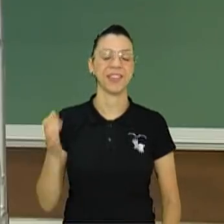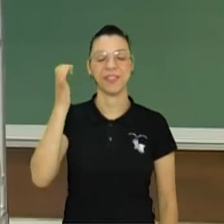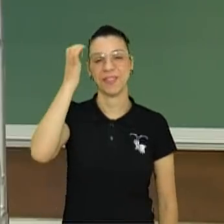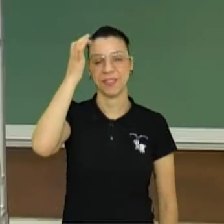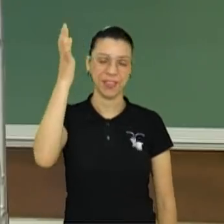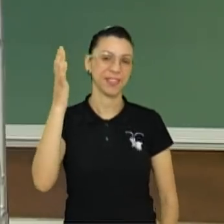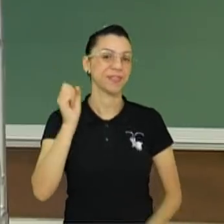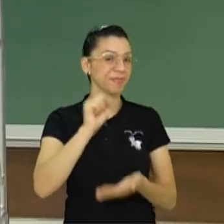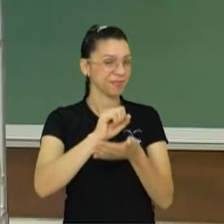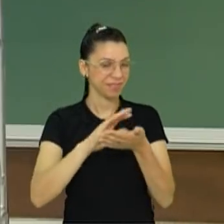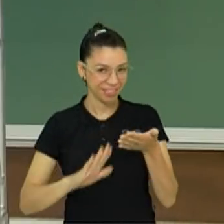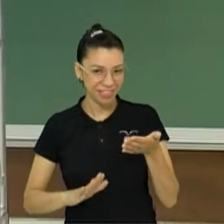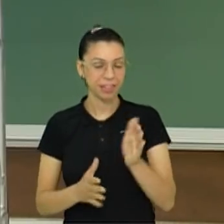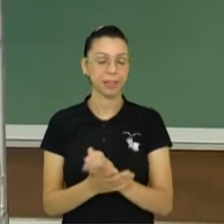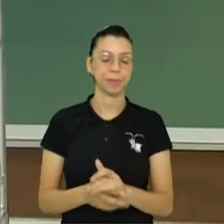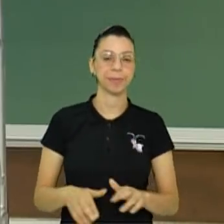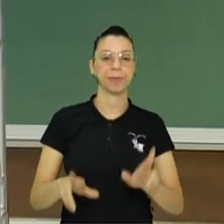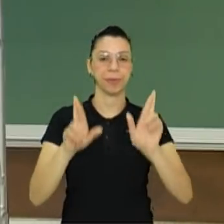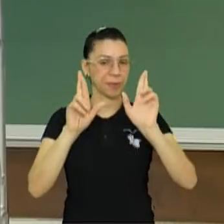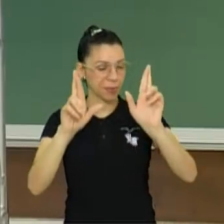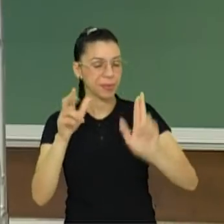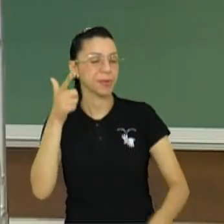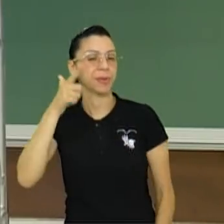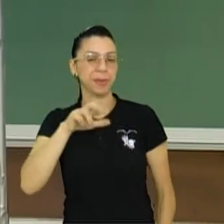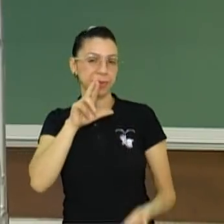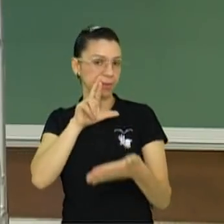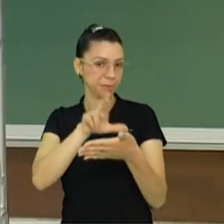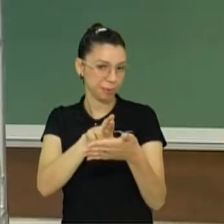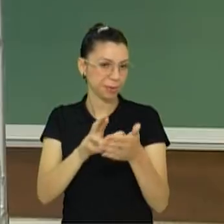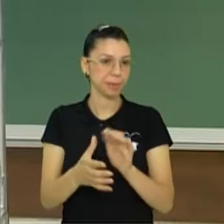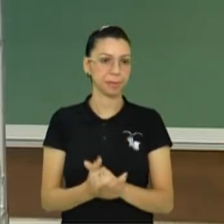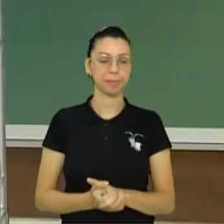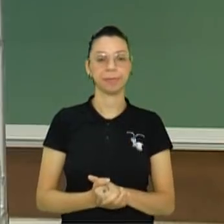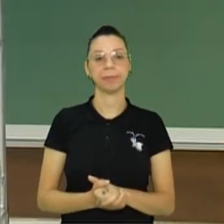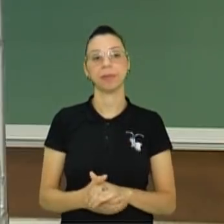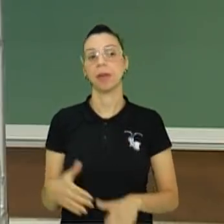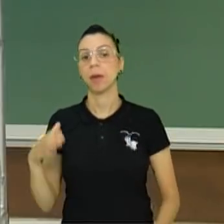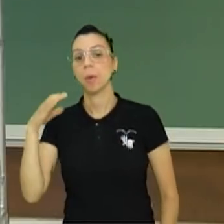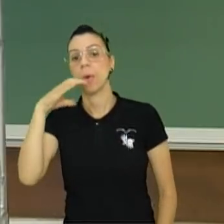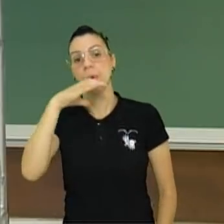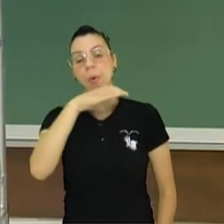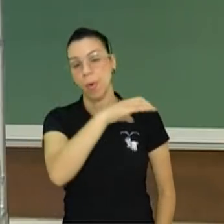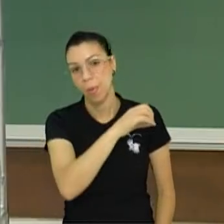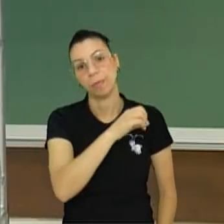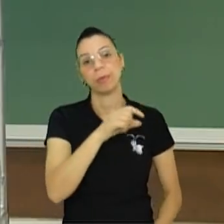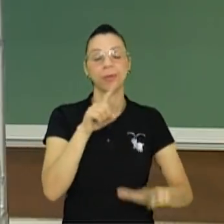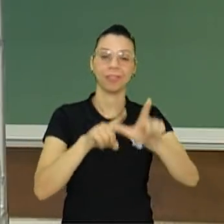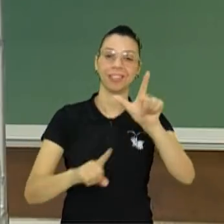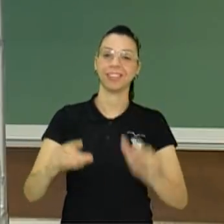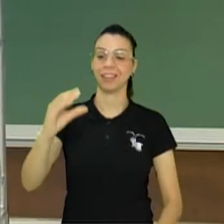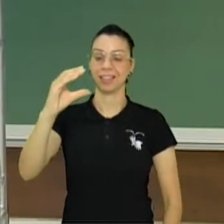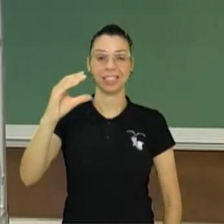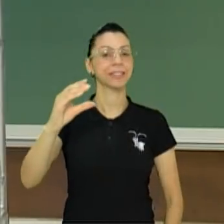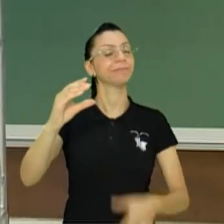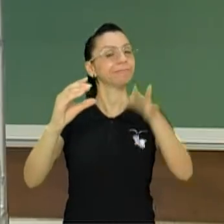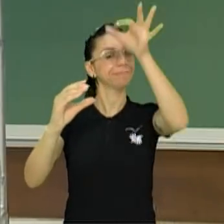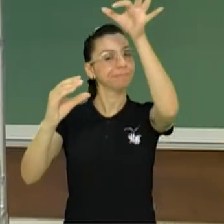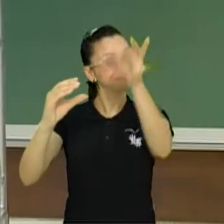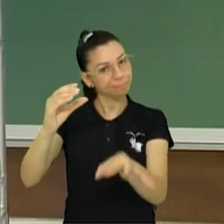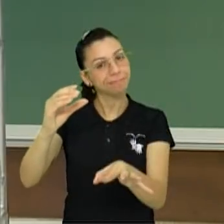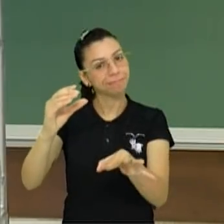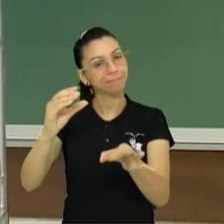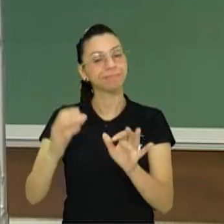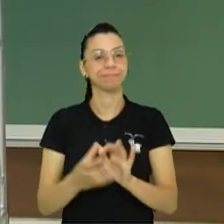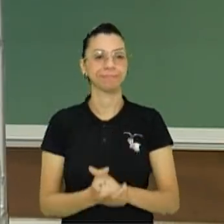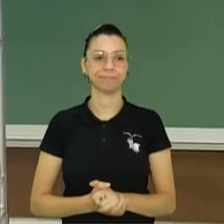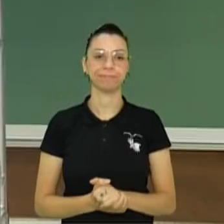fácil essa questão, aposto que vocês conseguiram responder. É claro que quem respondeu a letra C, Tomiotaki,